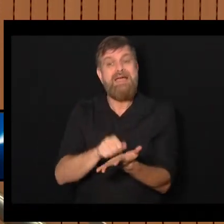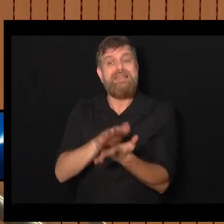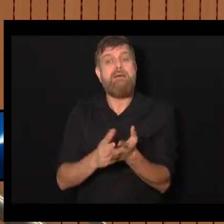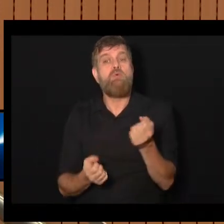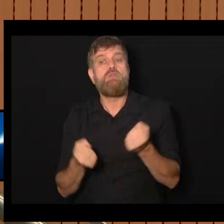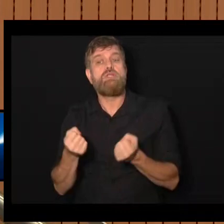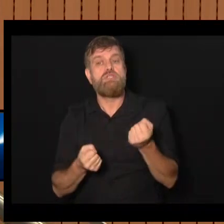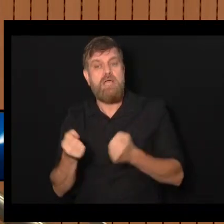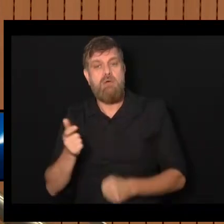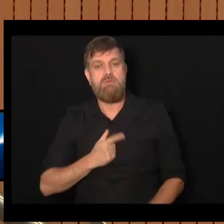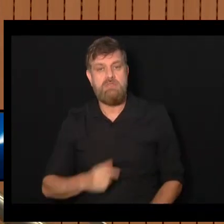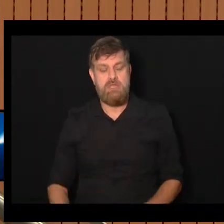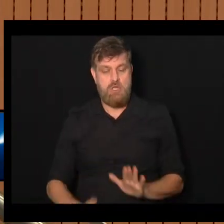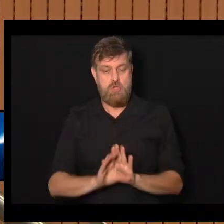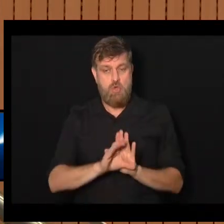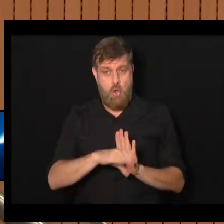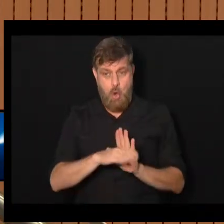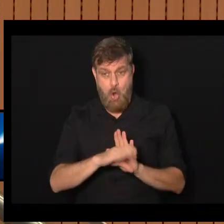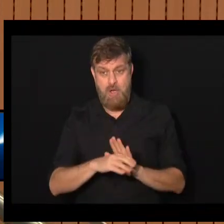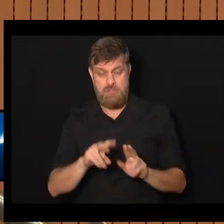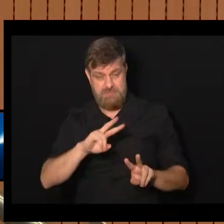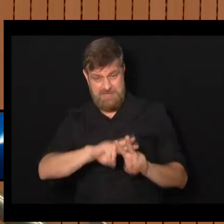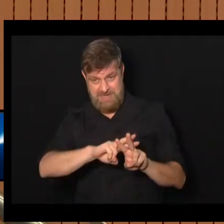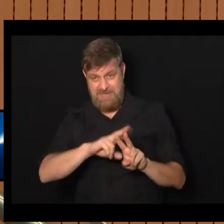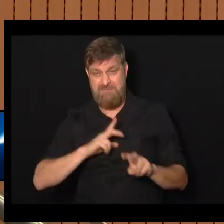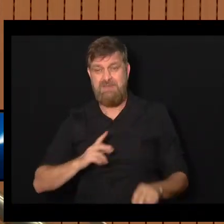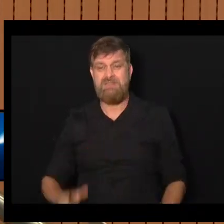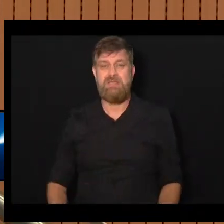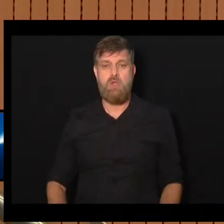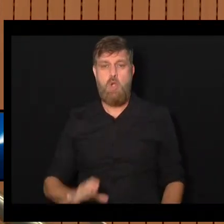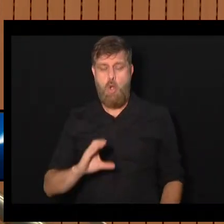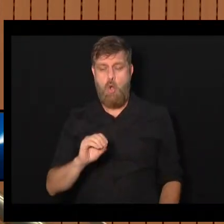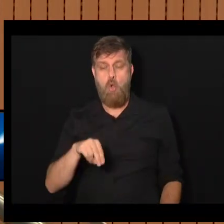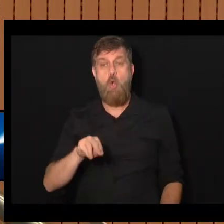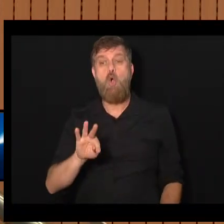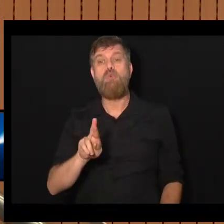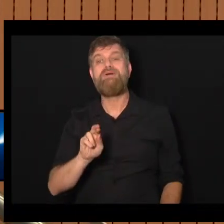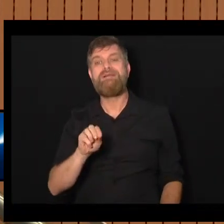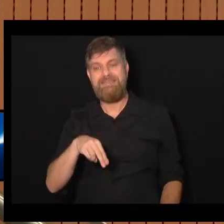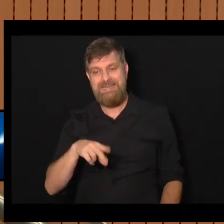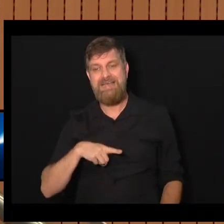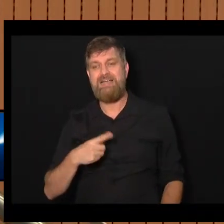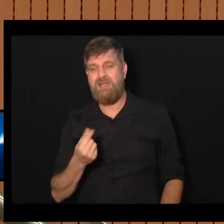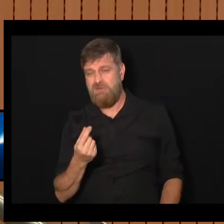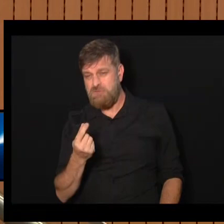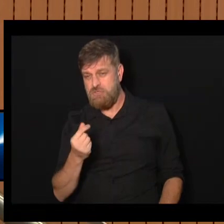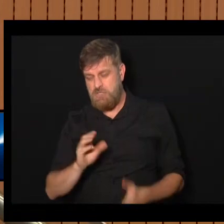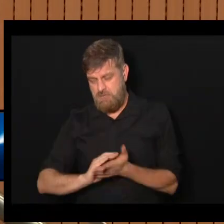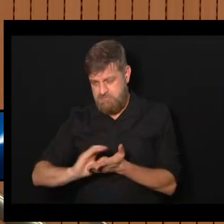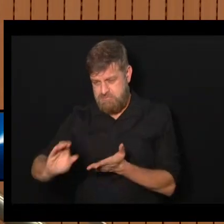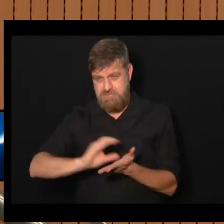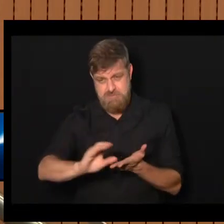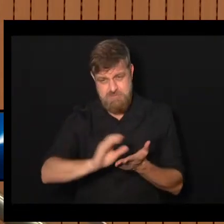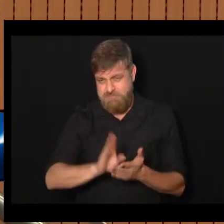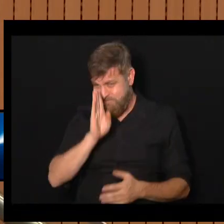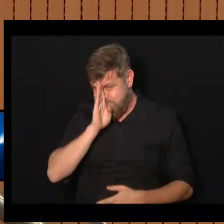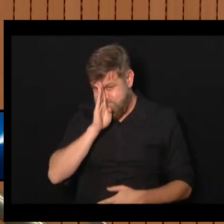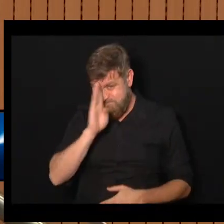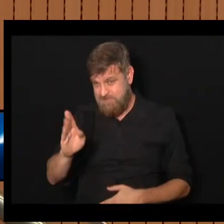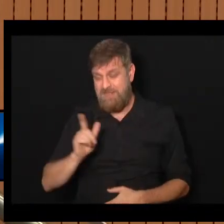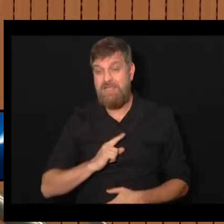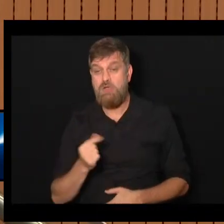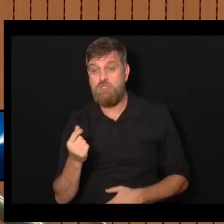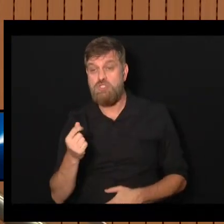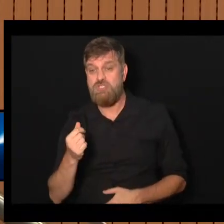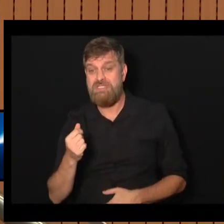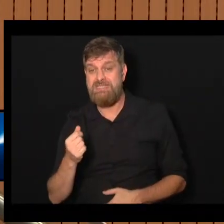Está previsto no Código de Trânsito Brasileiro, existe resolução do CONTRAN, que esse dinheiro ele deve ir diretamente para o Fundo Municipal